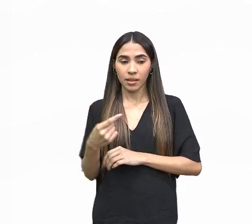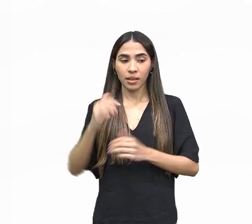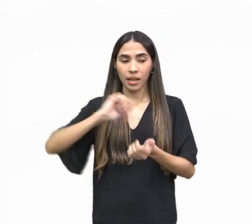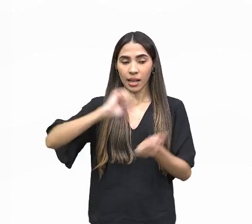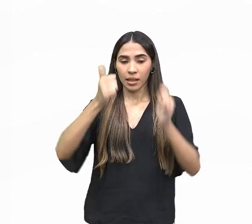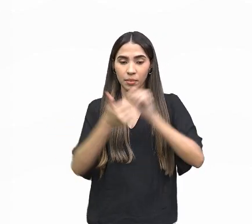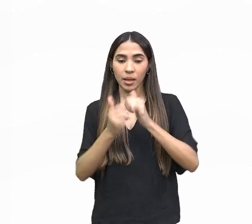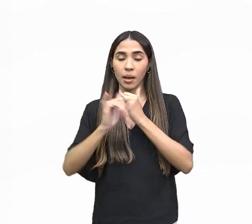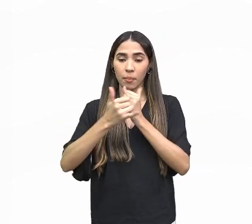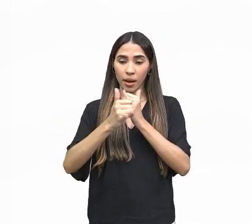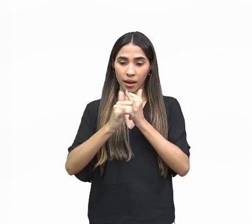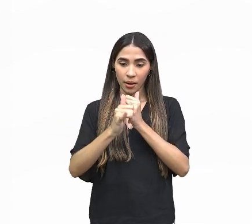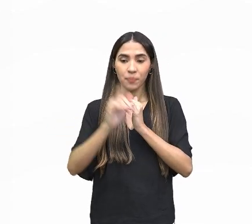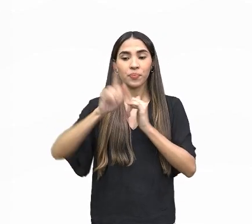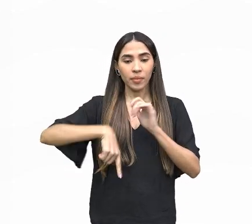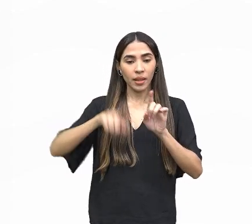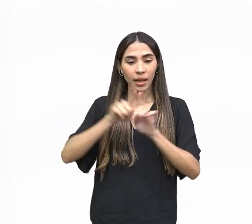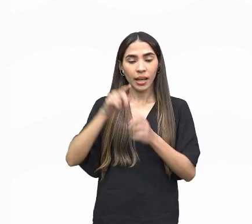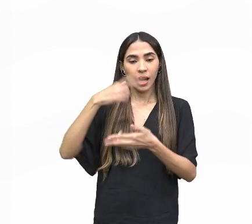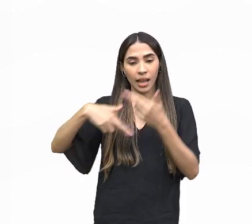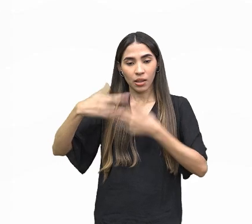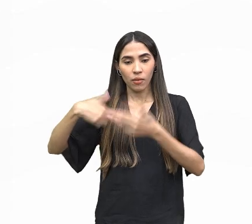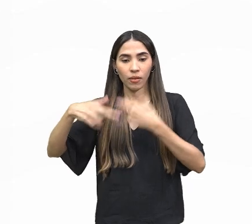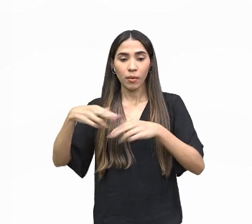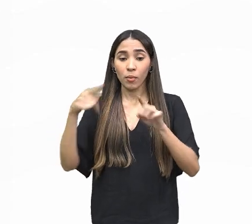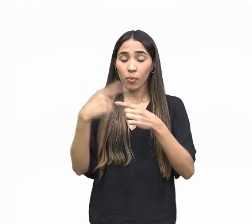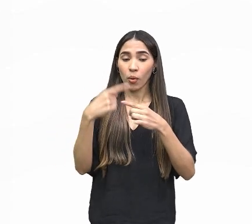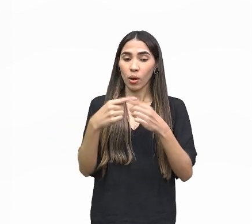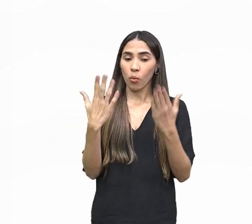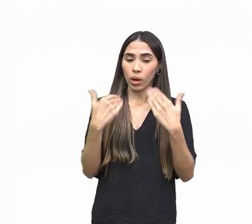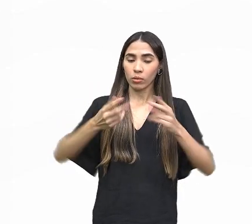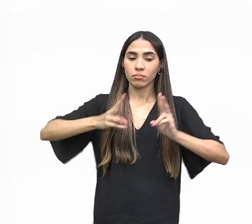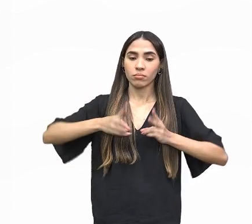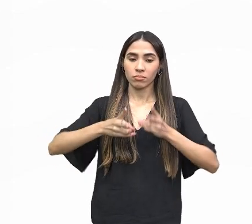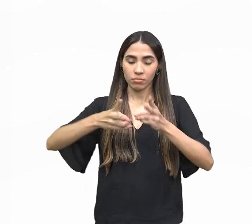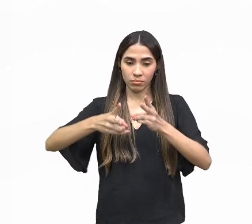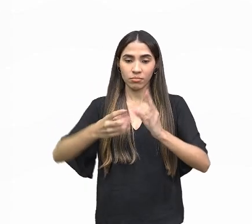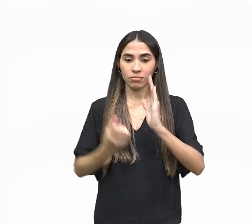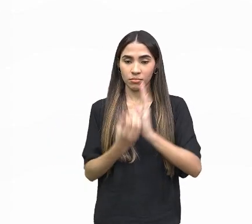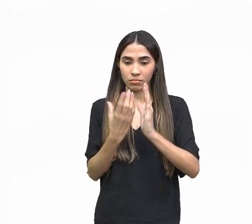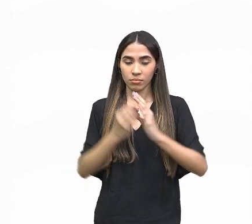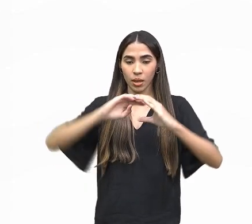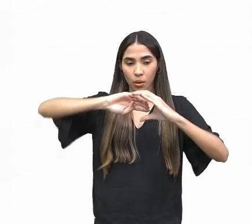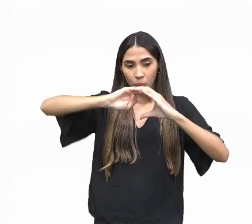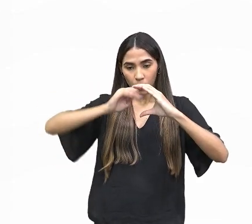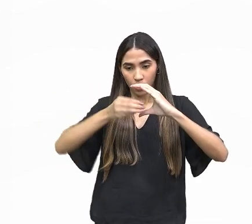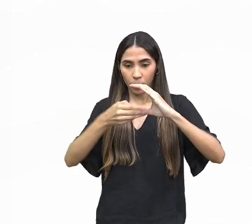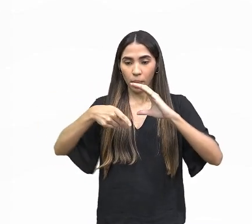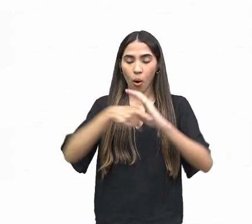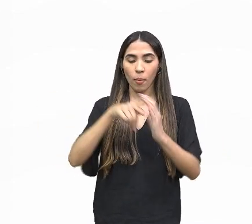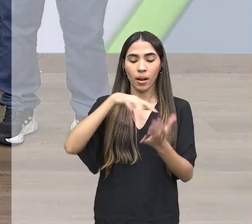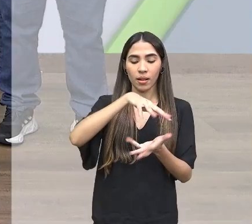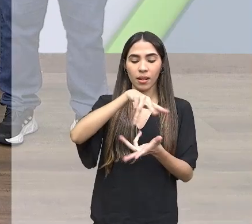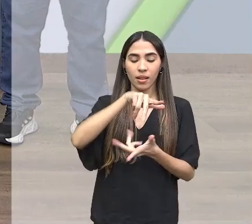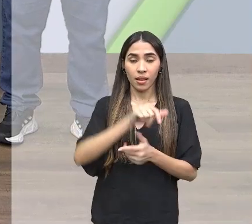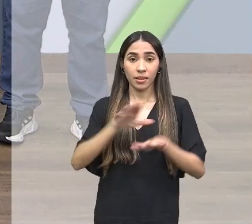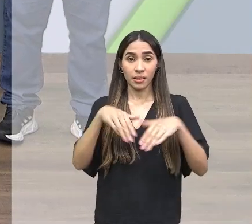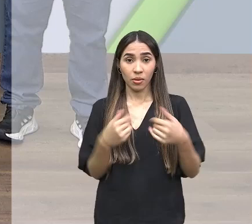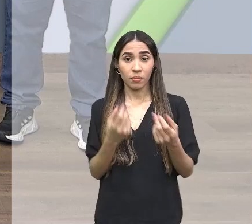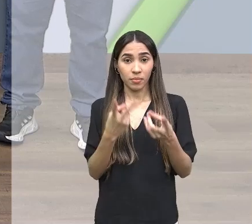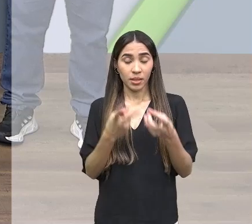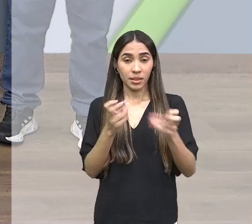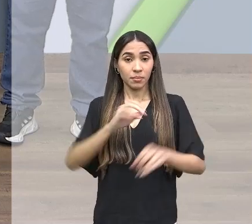uma fonte de energia renovável porque o calor é produzido continuamente nessas camadas internas da Terra. Então, veja só,